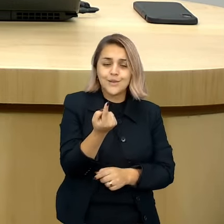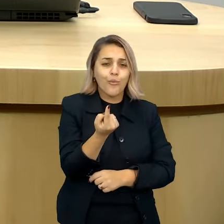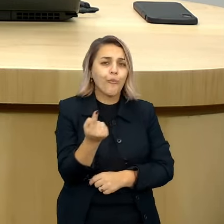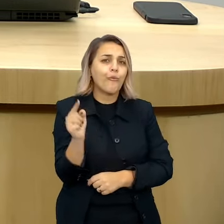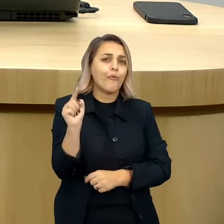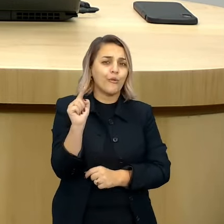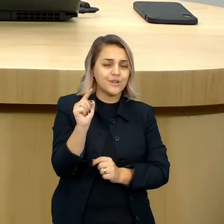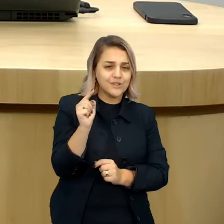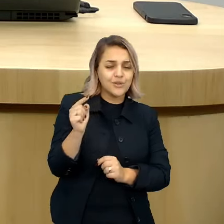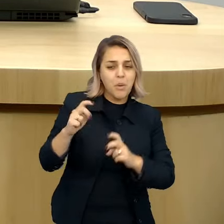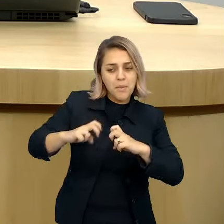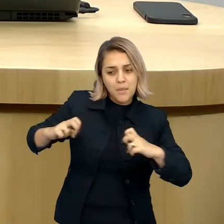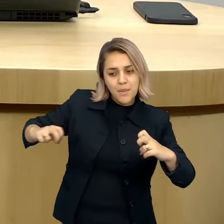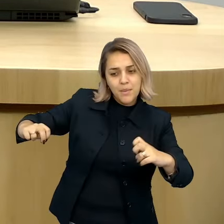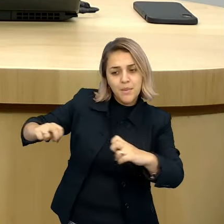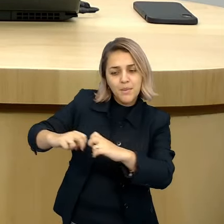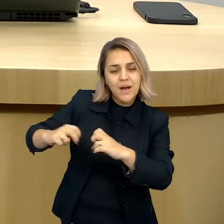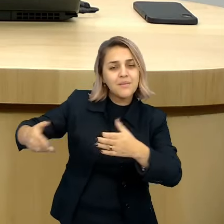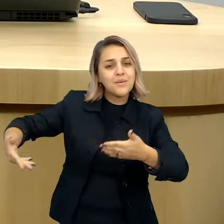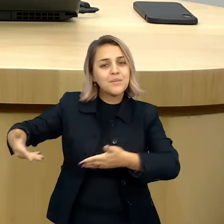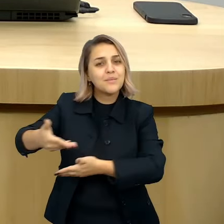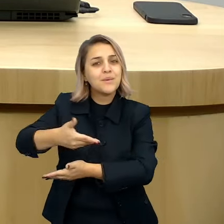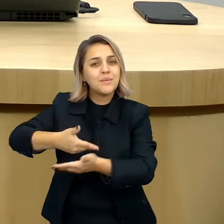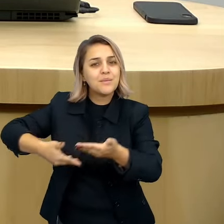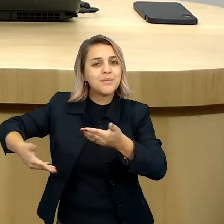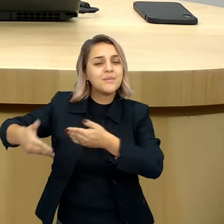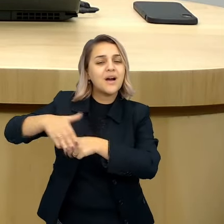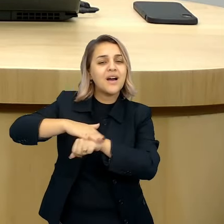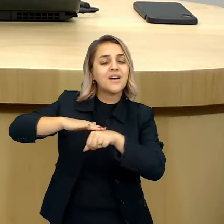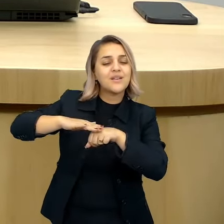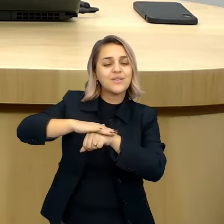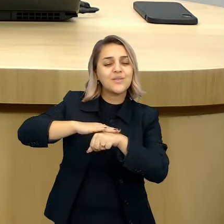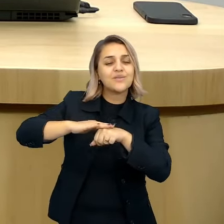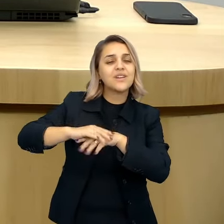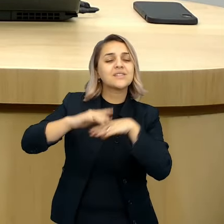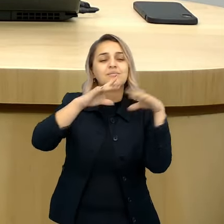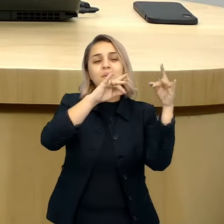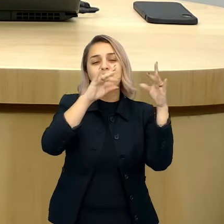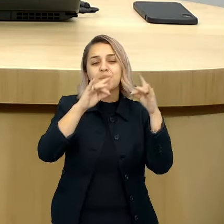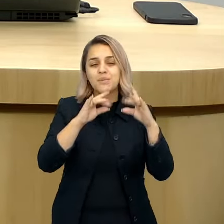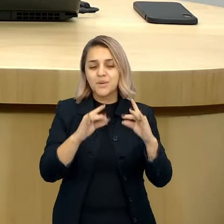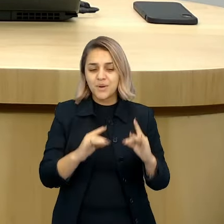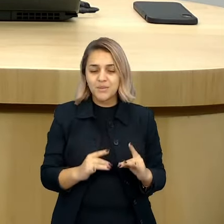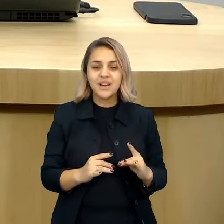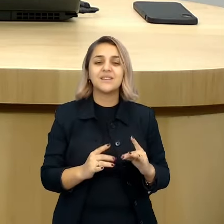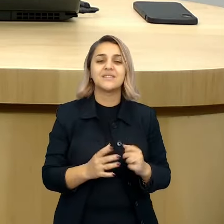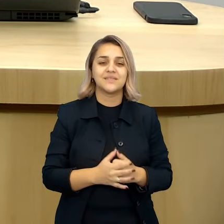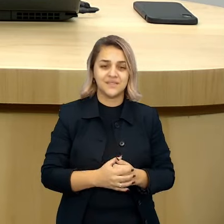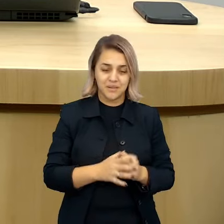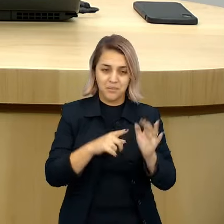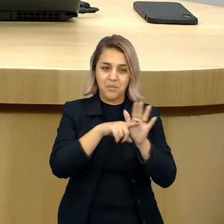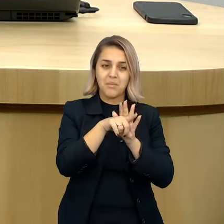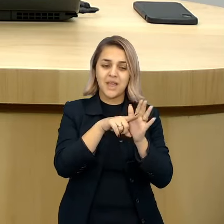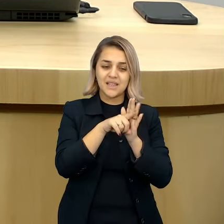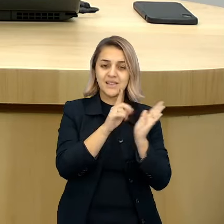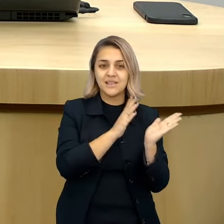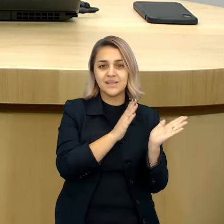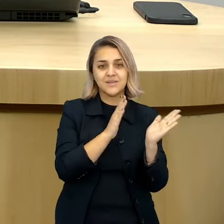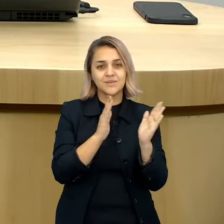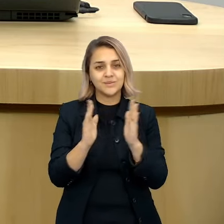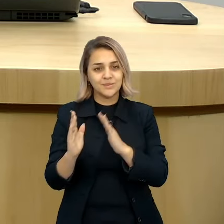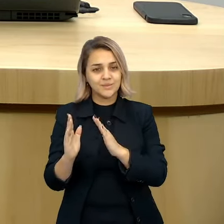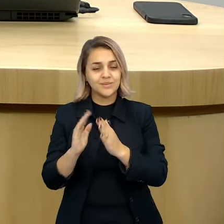apresentar uma roda de conversa, né, com todos os resultados aí de tudo que os estudantes exploraram ao longo aí dessas estações por